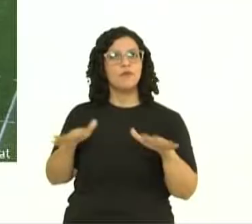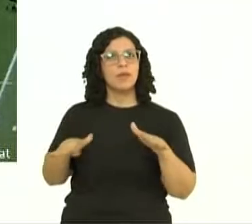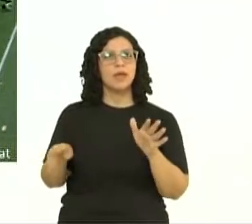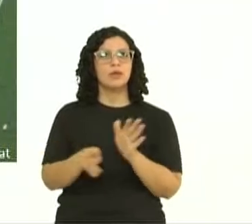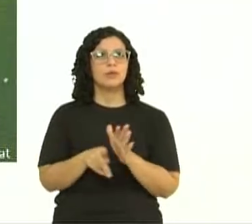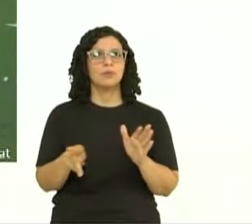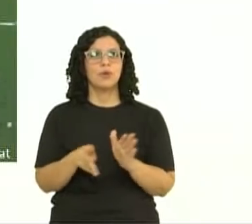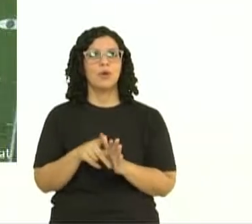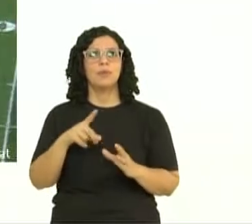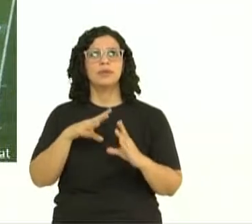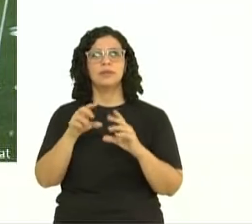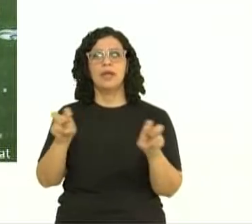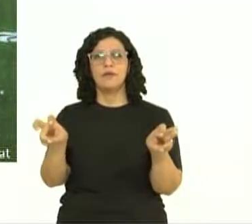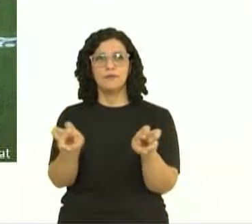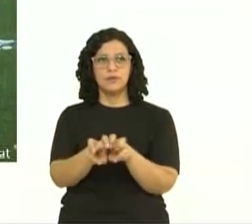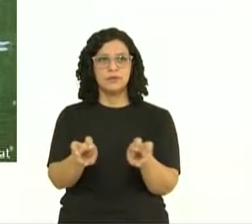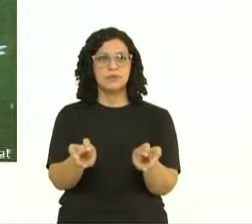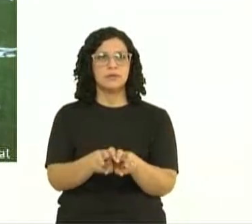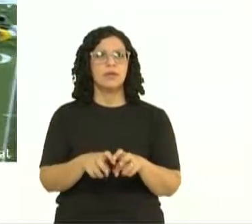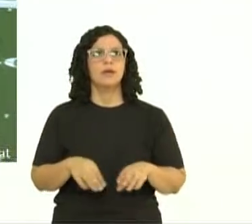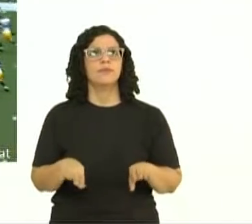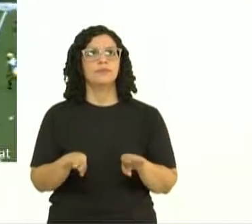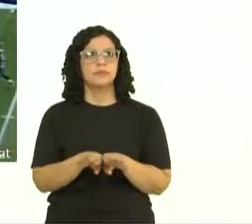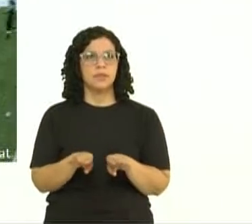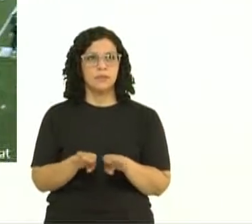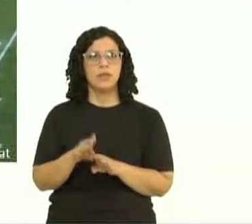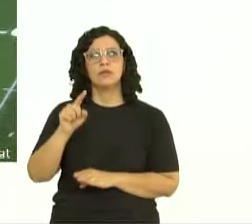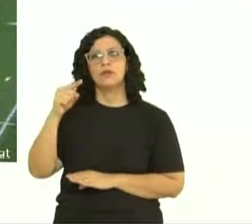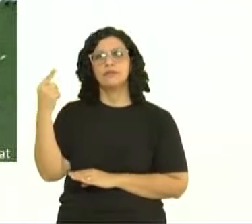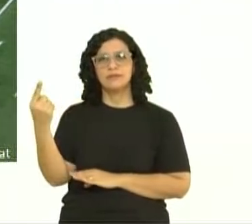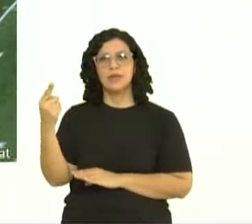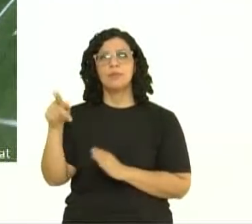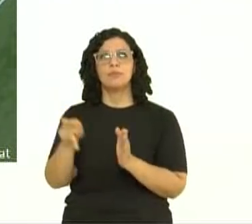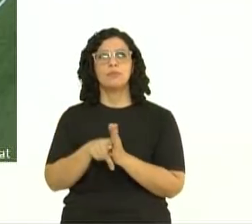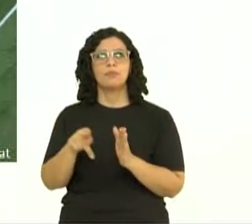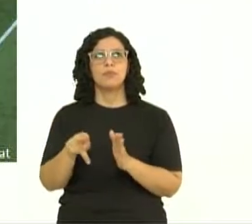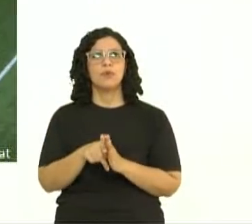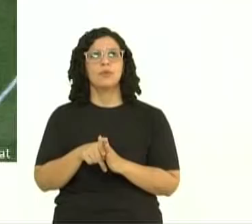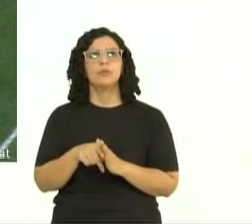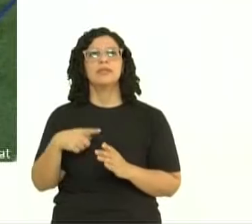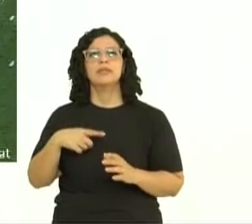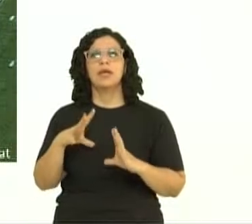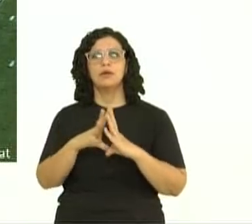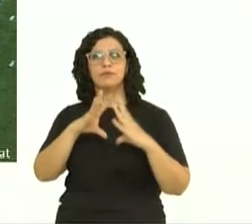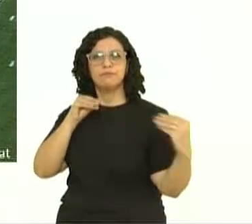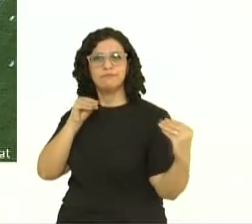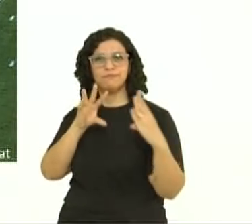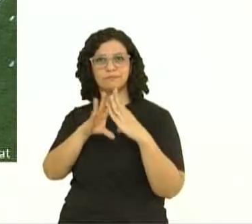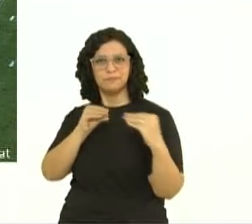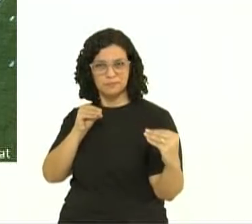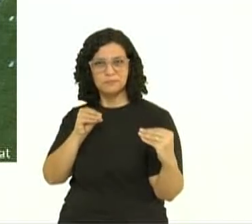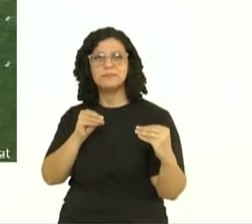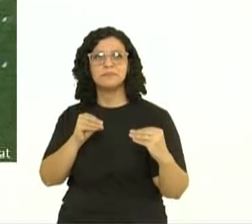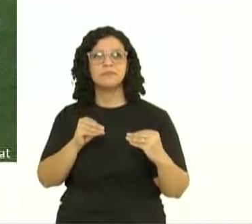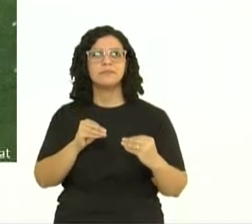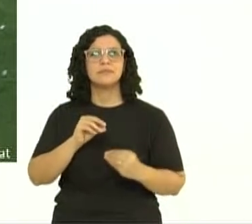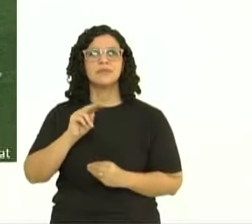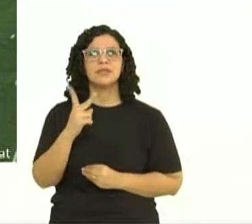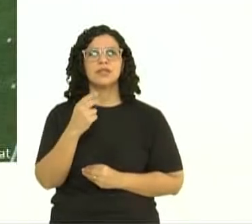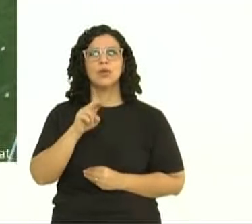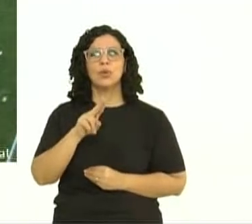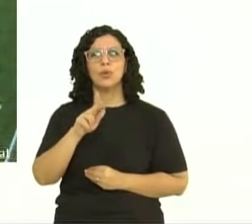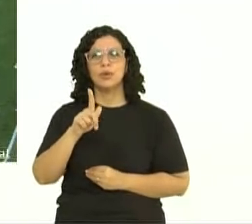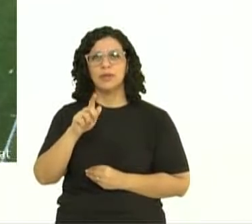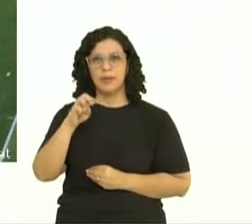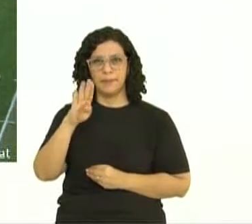já temos uma animação de futsal. Na segunda, uma jogada ali, um tackle dentro do rugby, né?